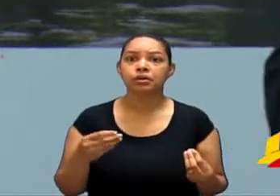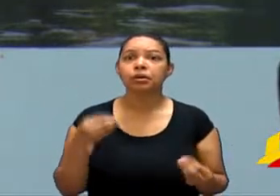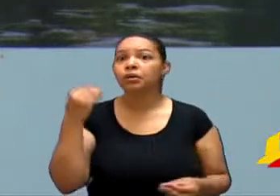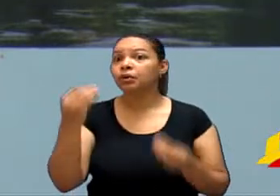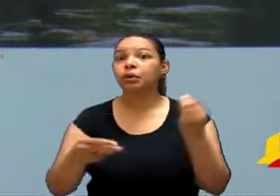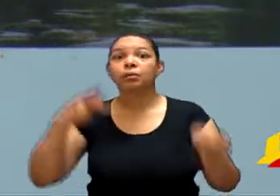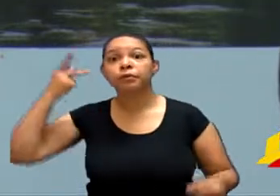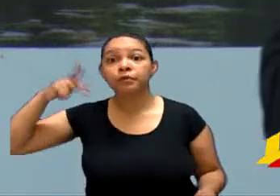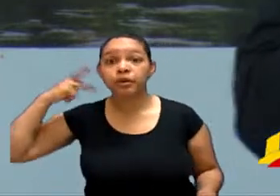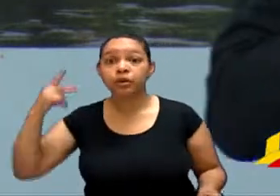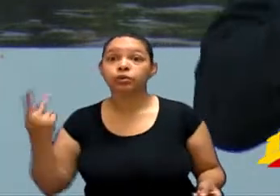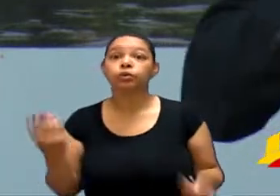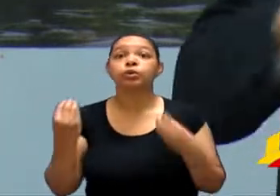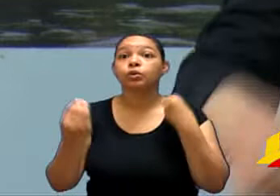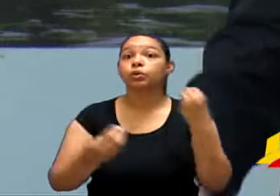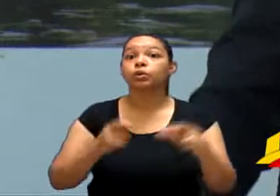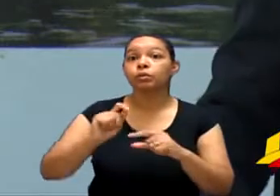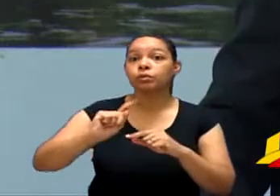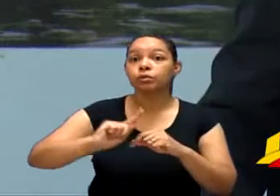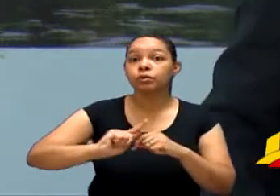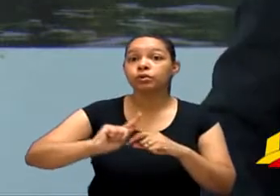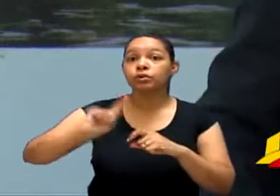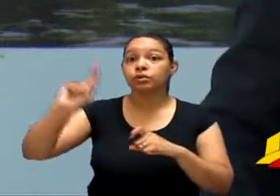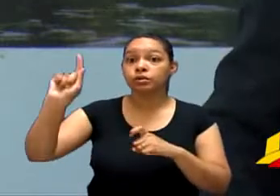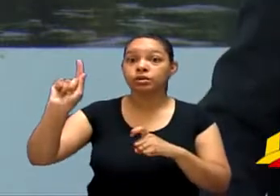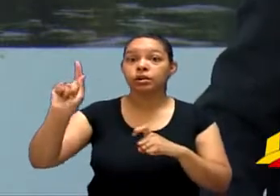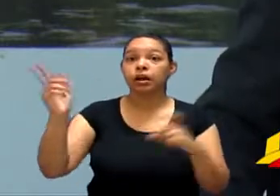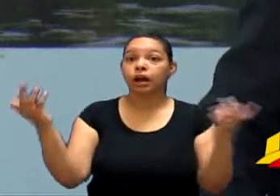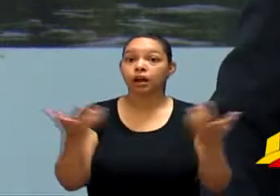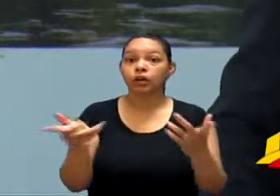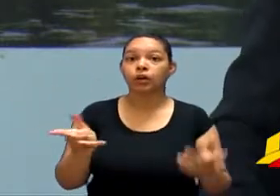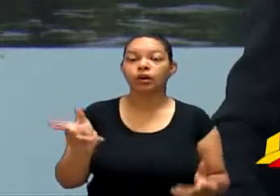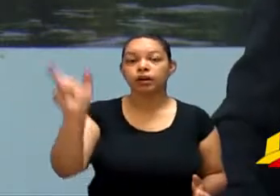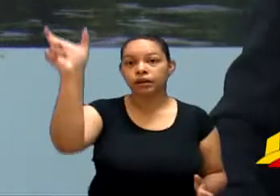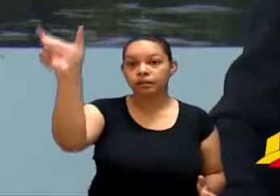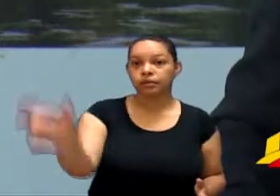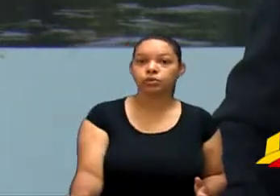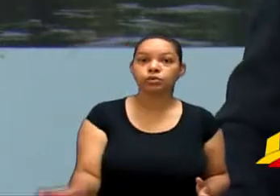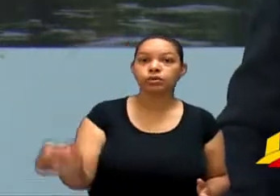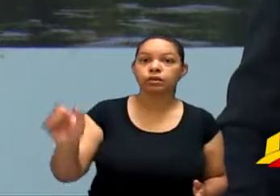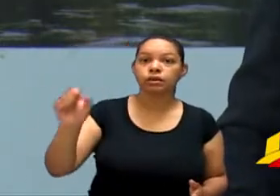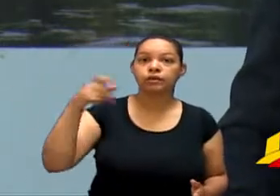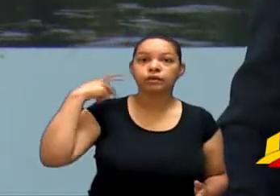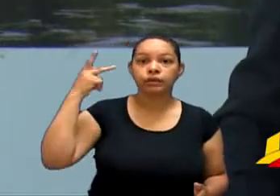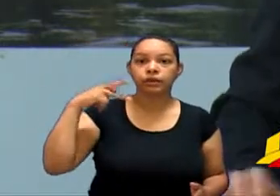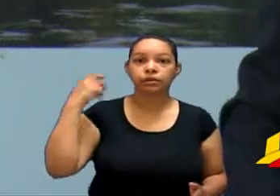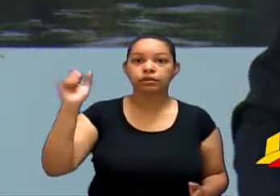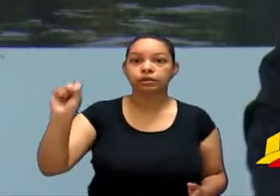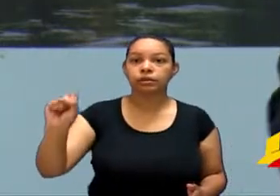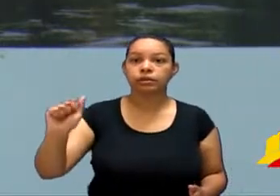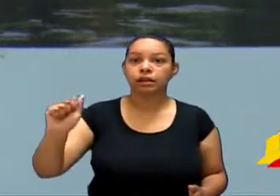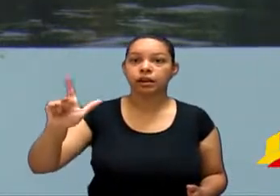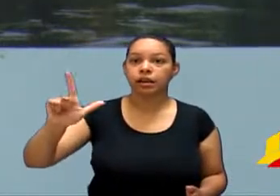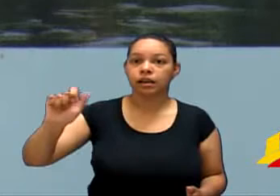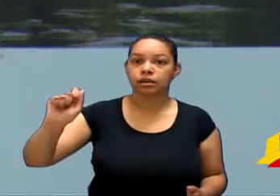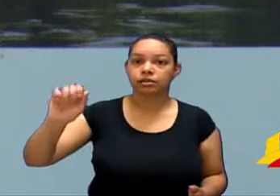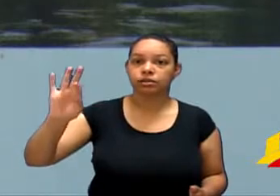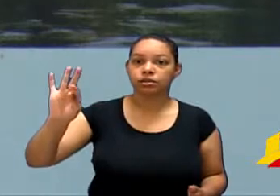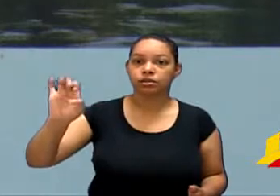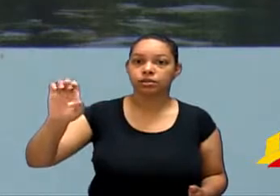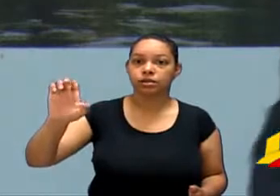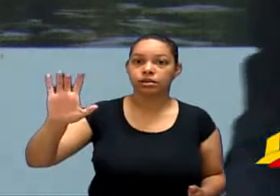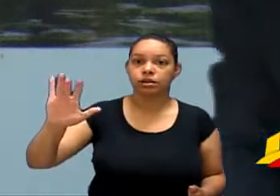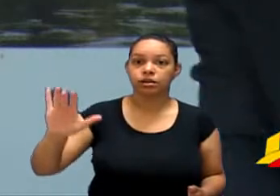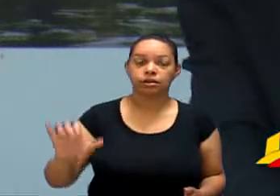como gestor do serviço de saúde com a palavra Professor Salatiel que tinha pedido a parte primeiro depois a vereador e área e depois a vereadora Fernanda